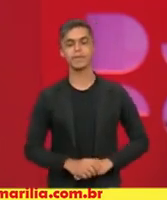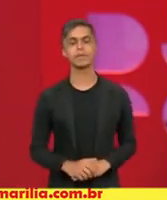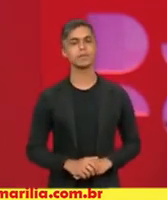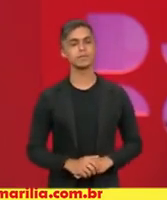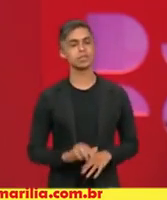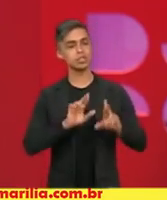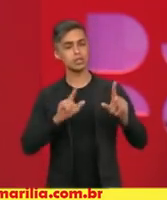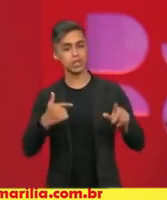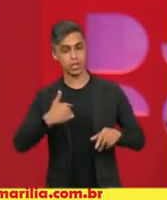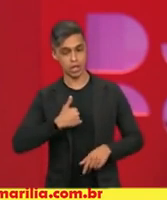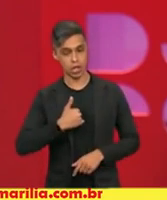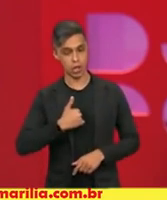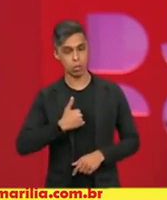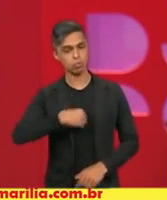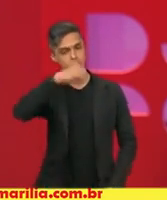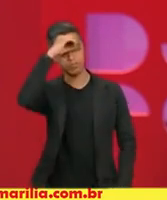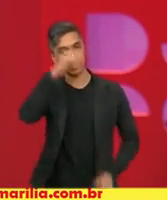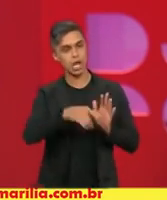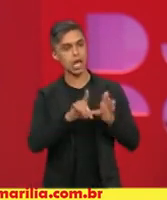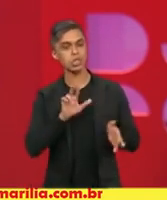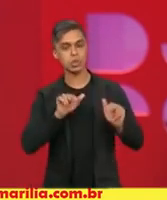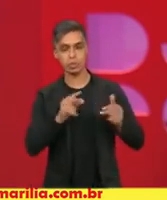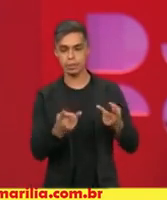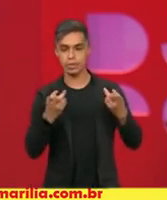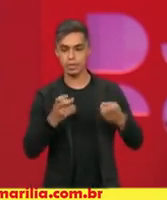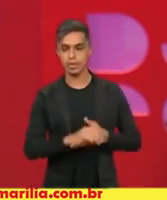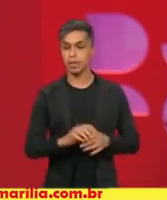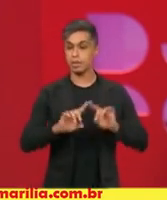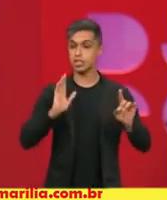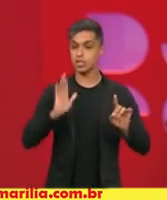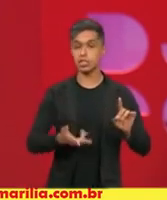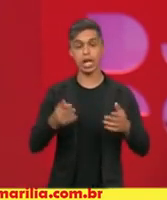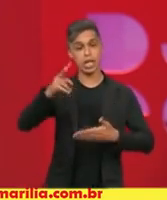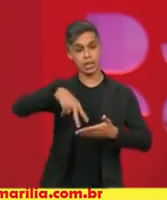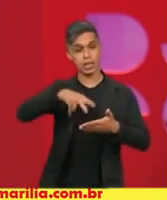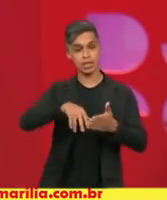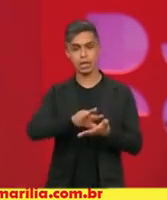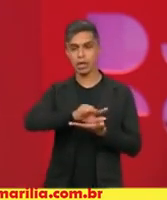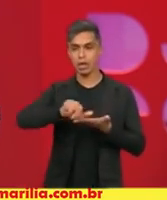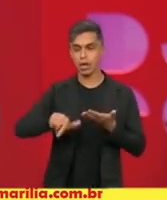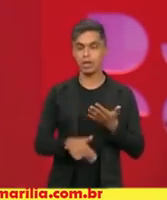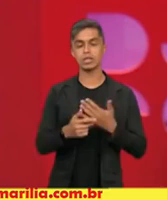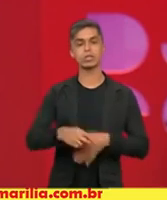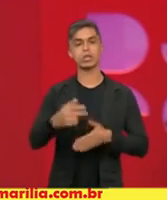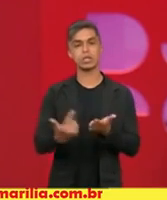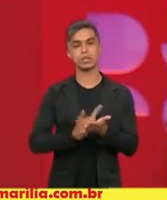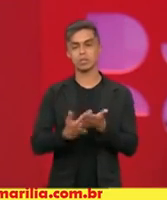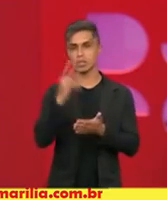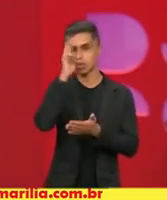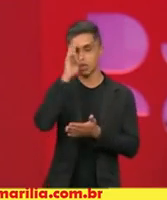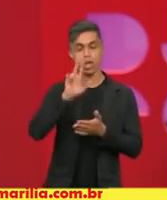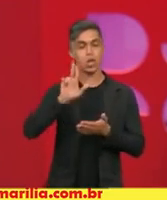que eu, como leigo, nunca tinha notado, e já li alguns livros de história, vários livros de história, mas nunca tinha